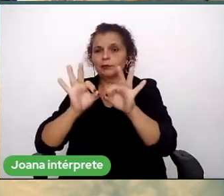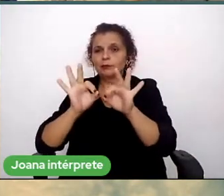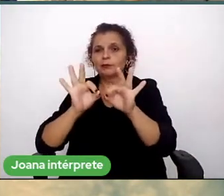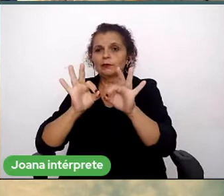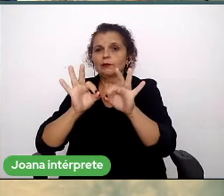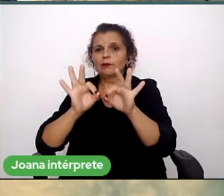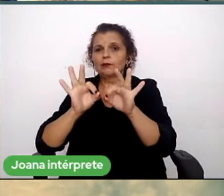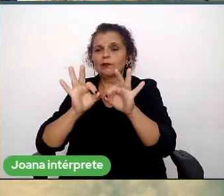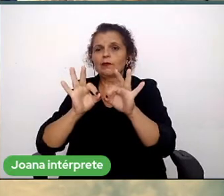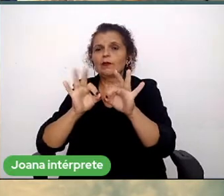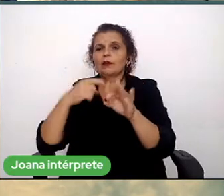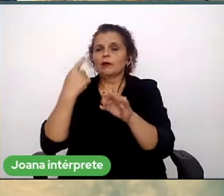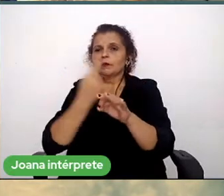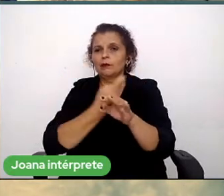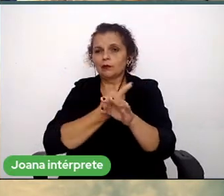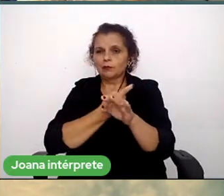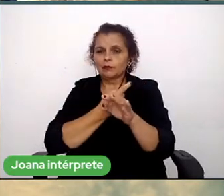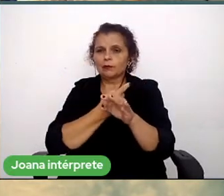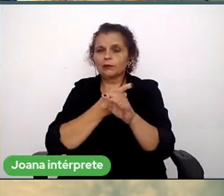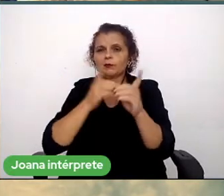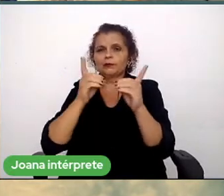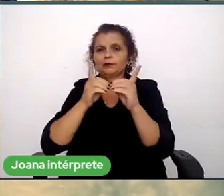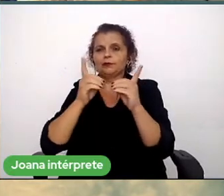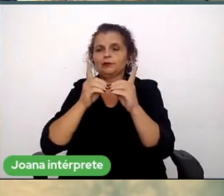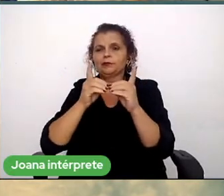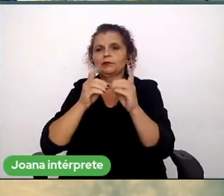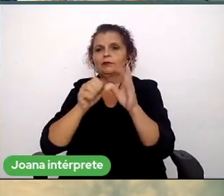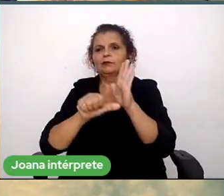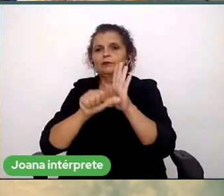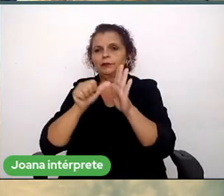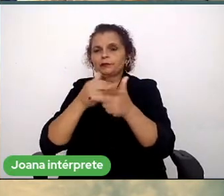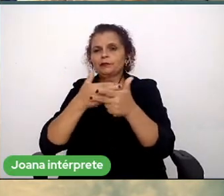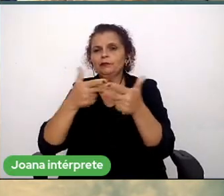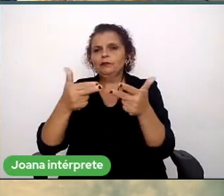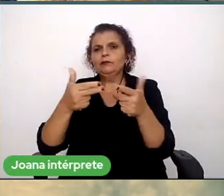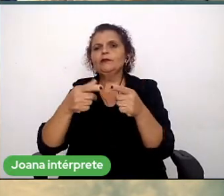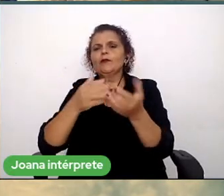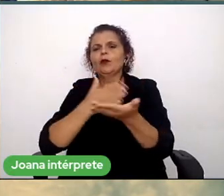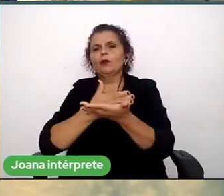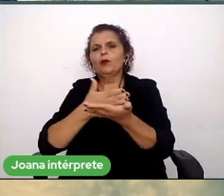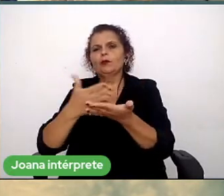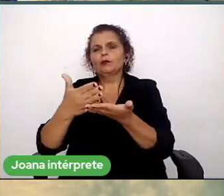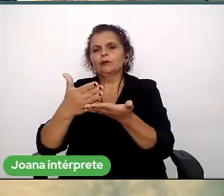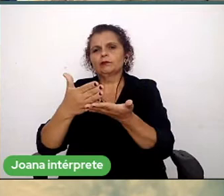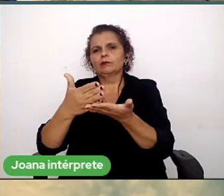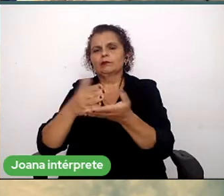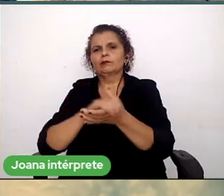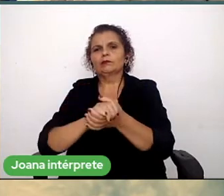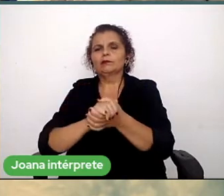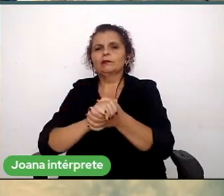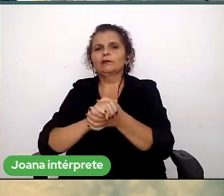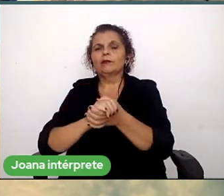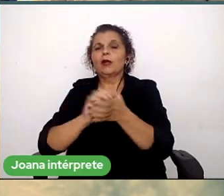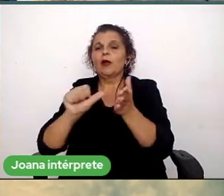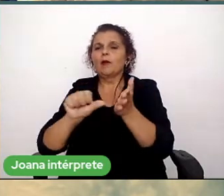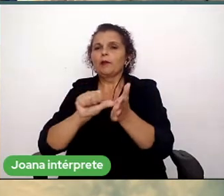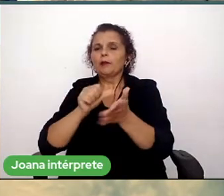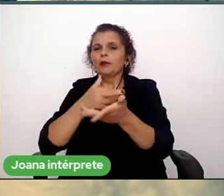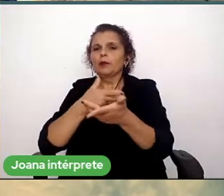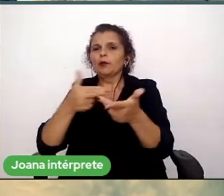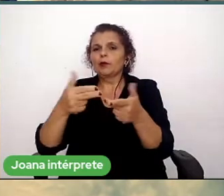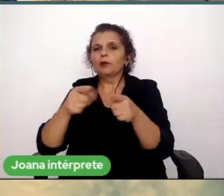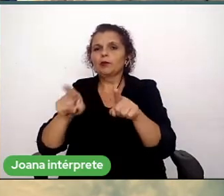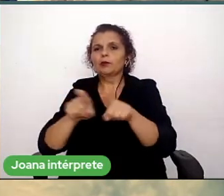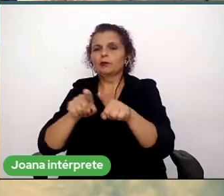com as nossas com as nossas o primeiro. É como que a gente inicia o engajamento com a cliente o primeiro o primeiro